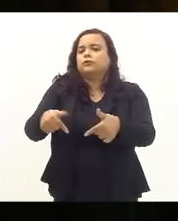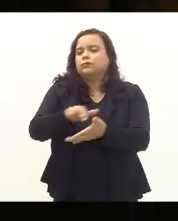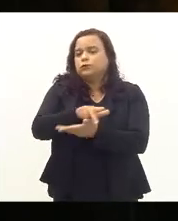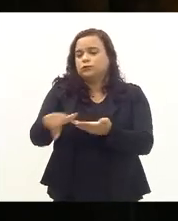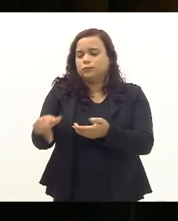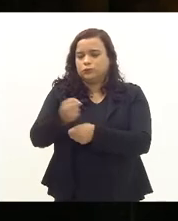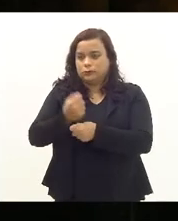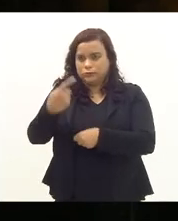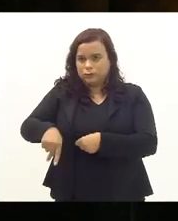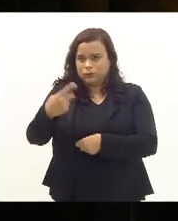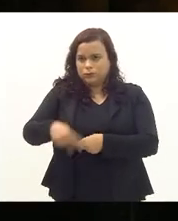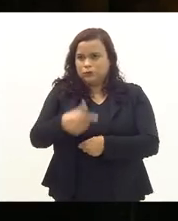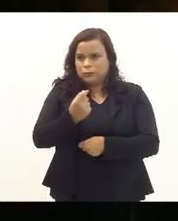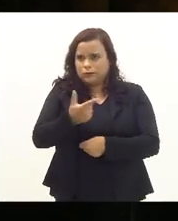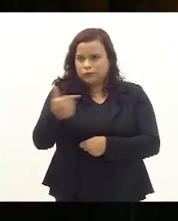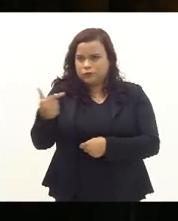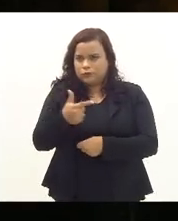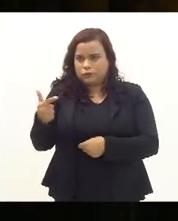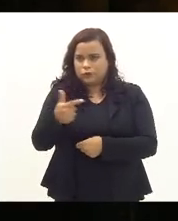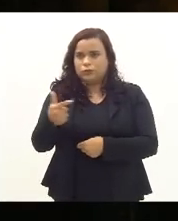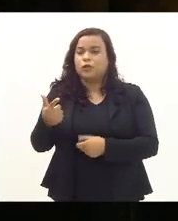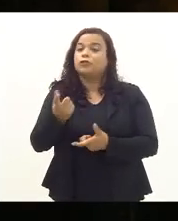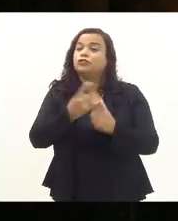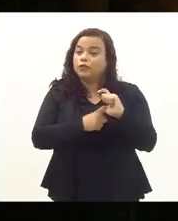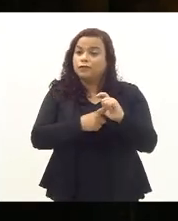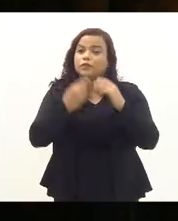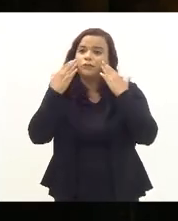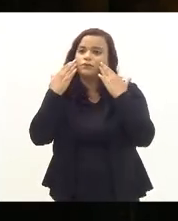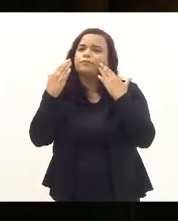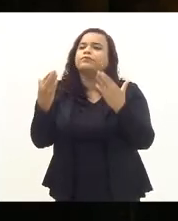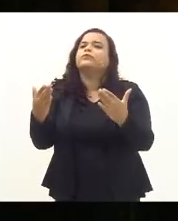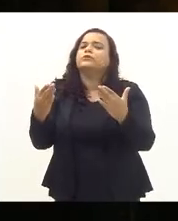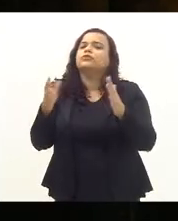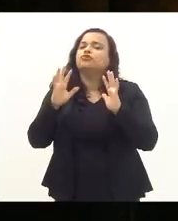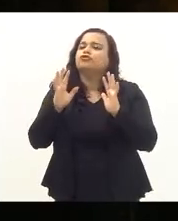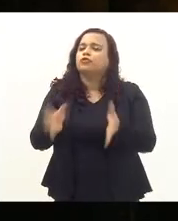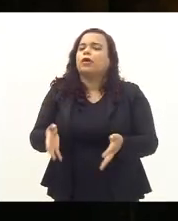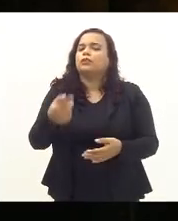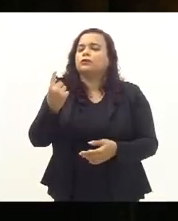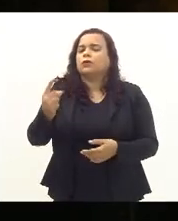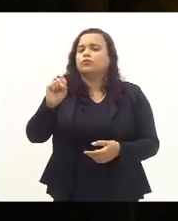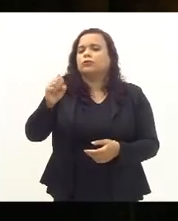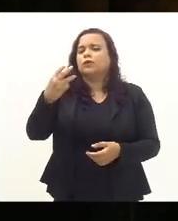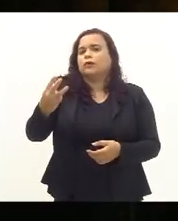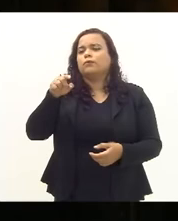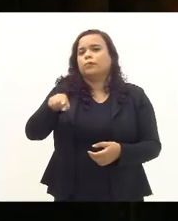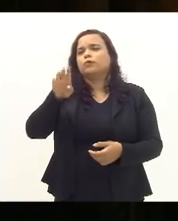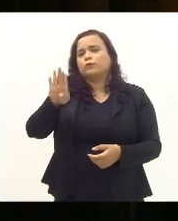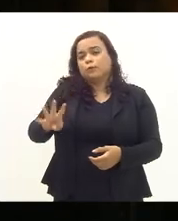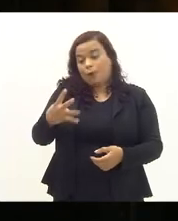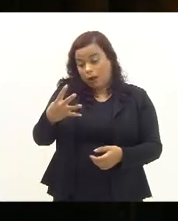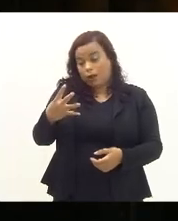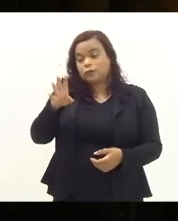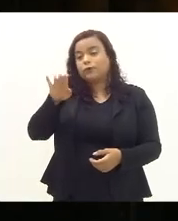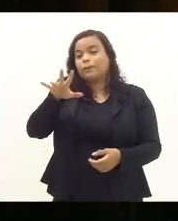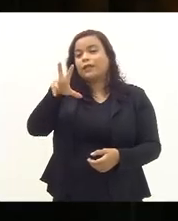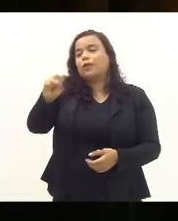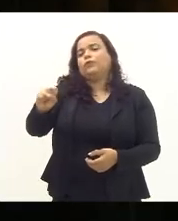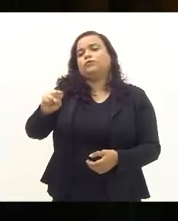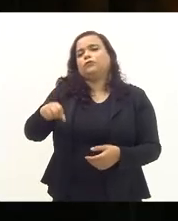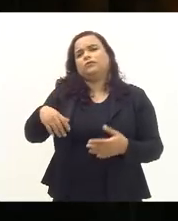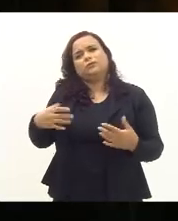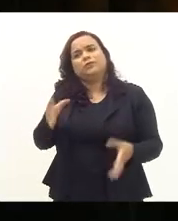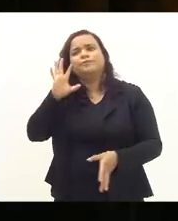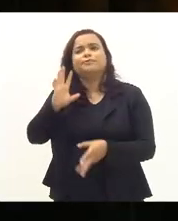dívida consolidada já está em 183. 4 bilhões ou seja